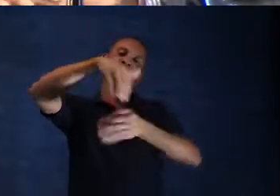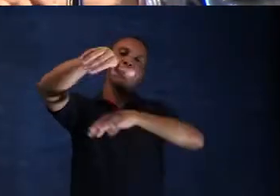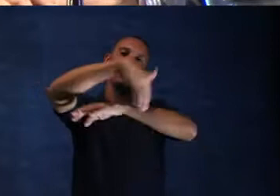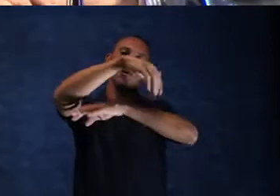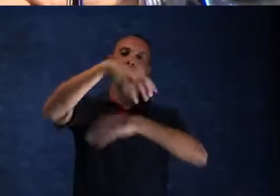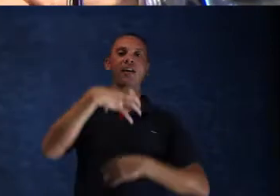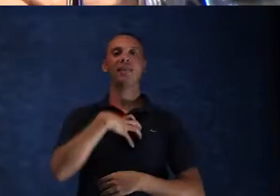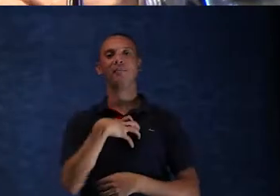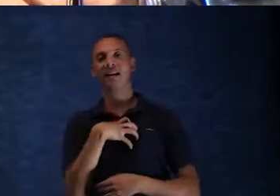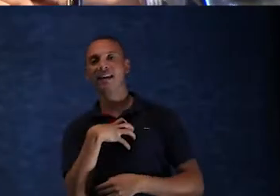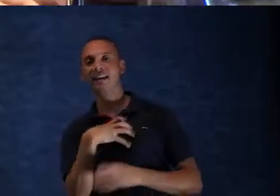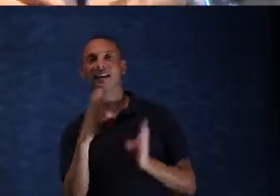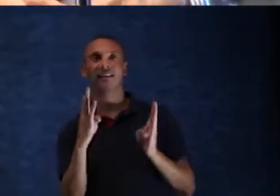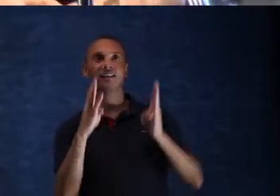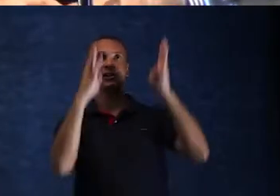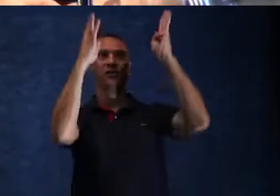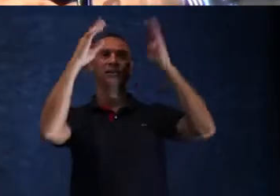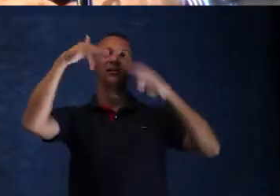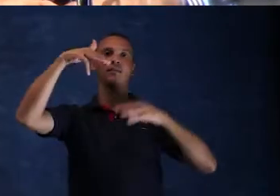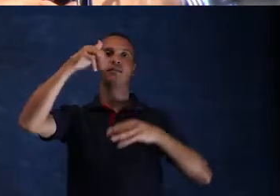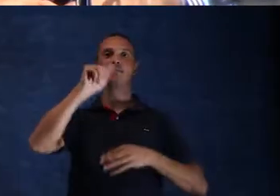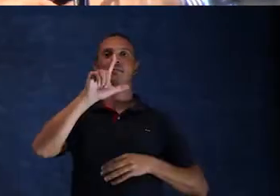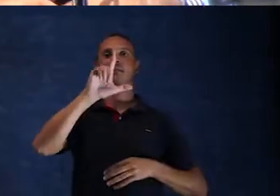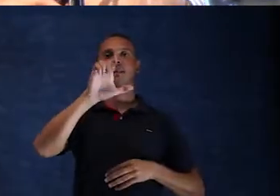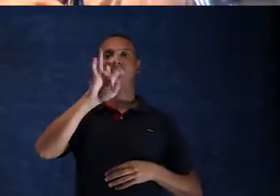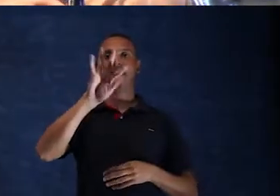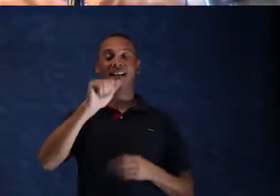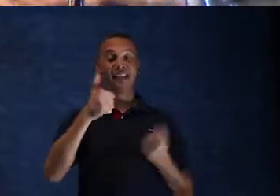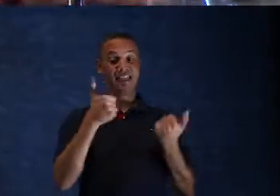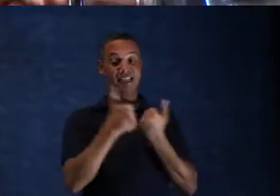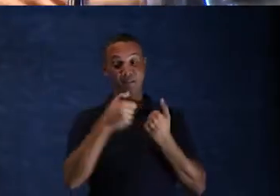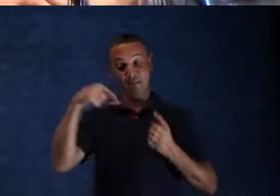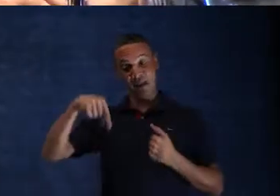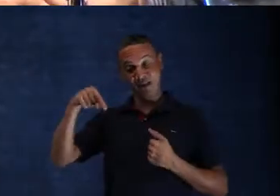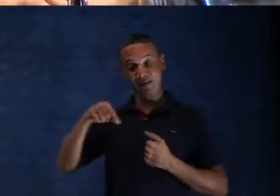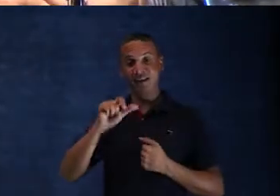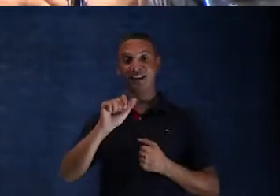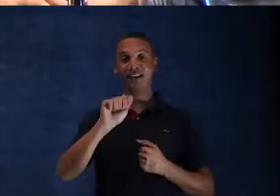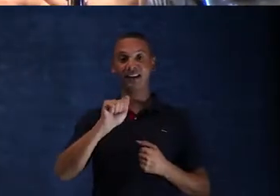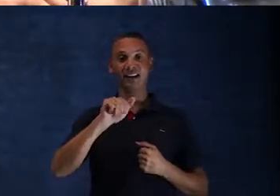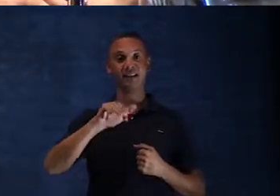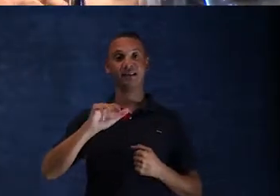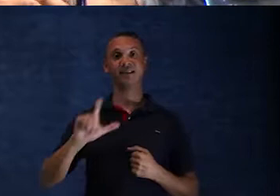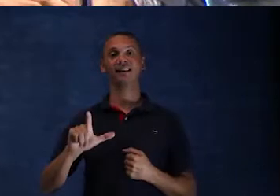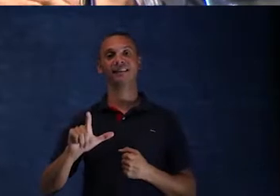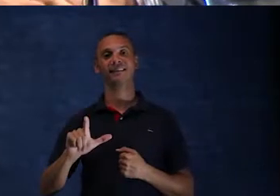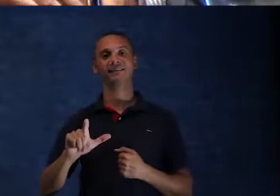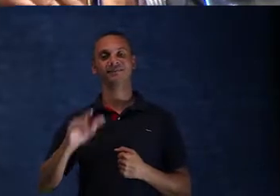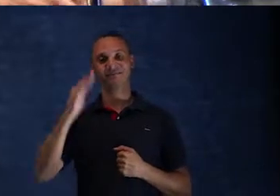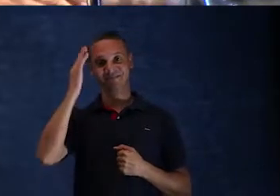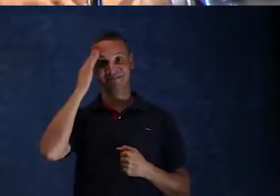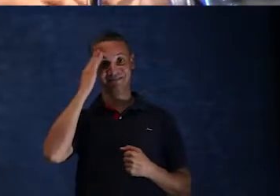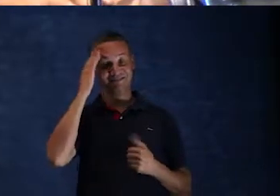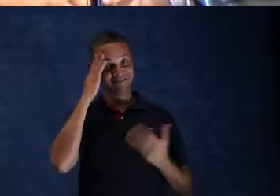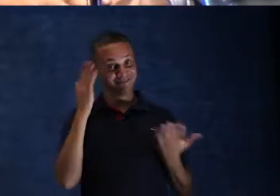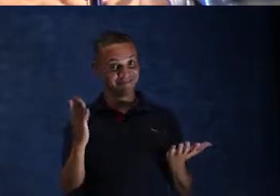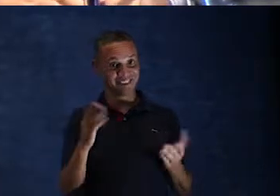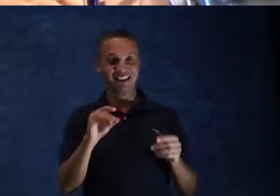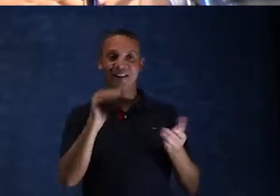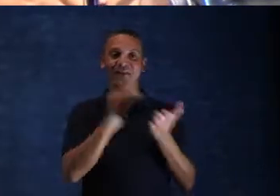Bahia, né, e Maleta. E assim. Chegando perto de nós aqui, Flávio. Augusto de Lima e tal. Falta um crime na academia, né, mas para a